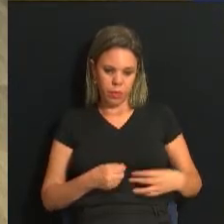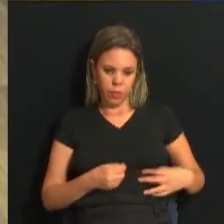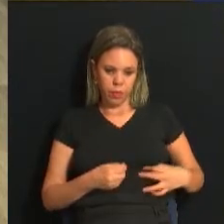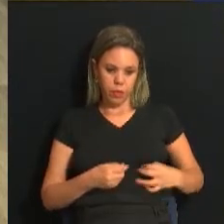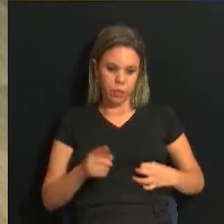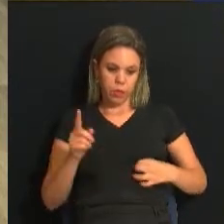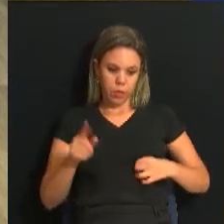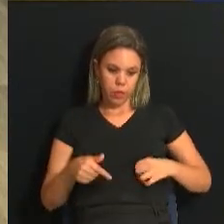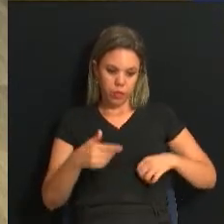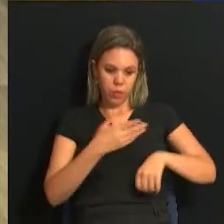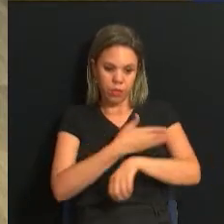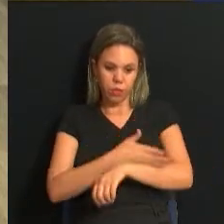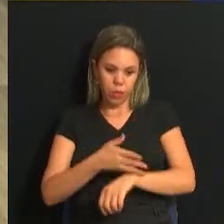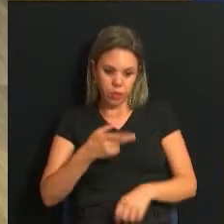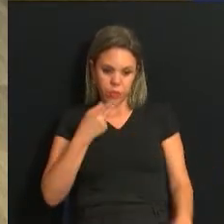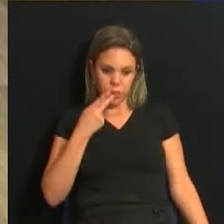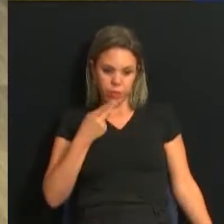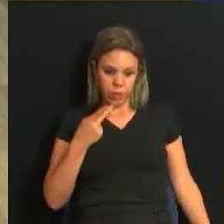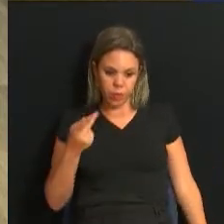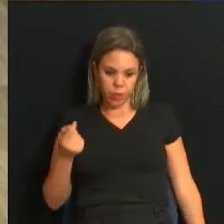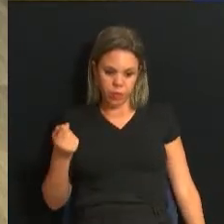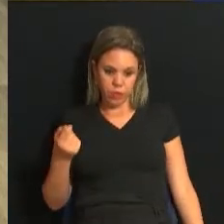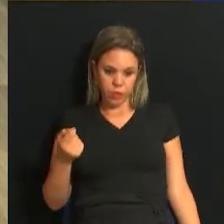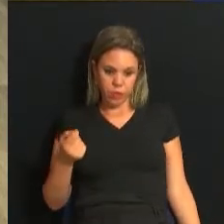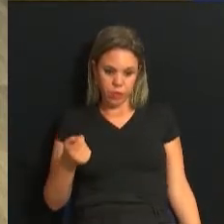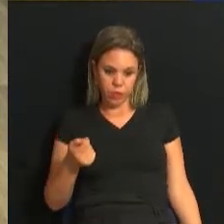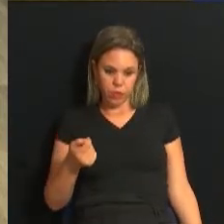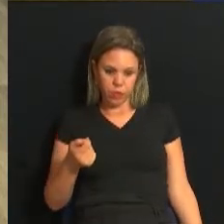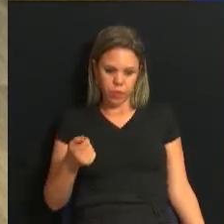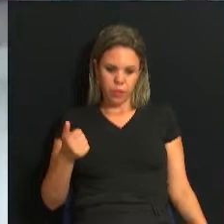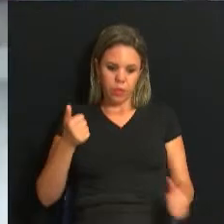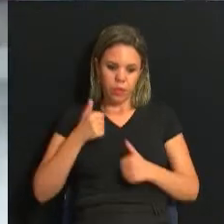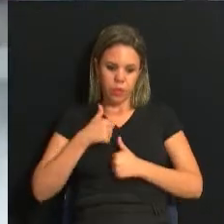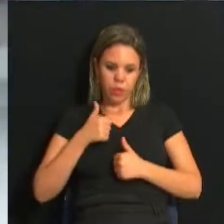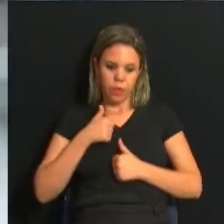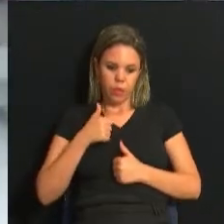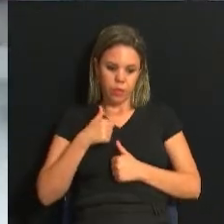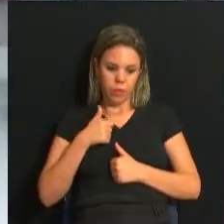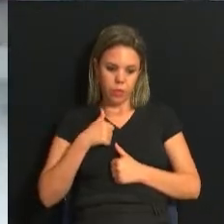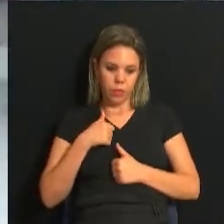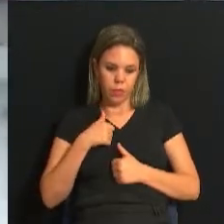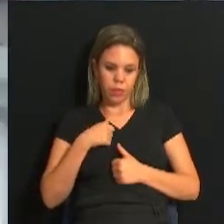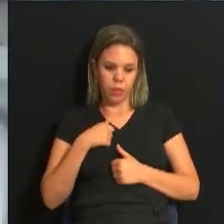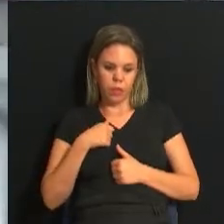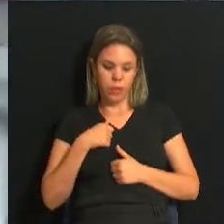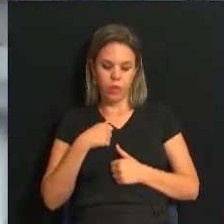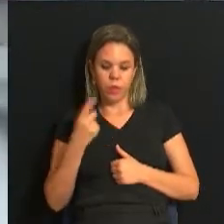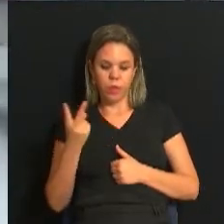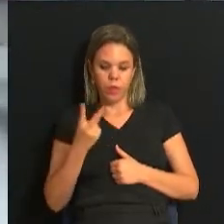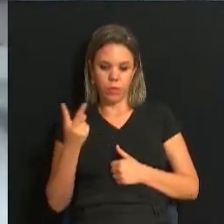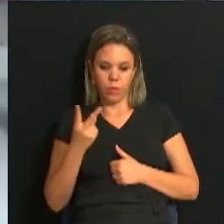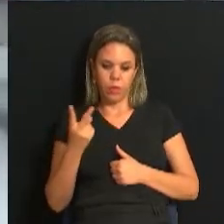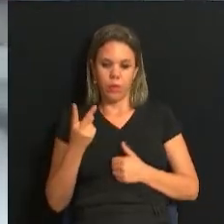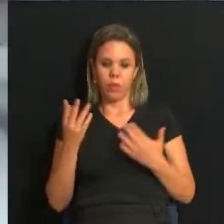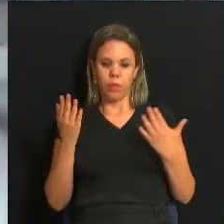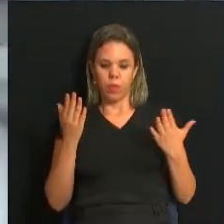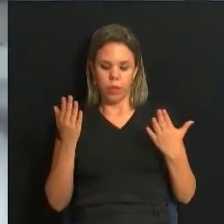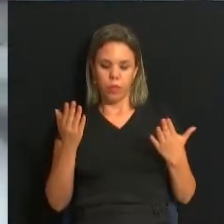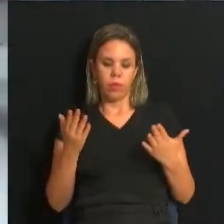Eu costumo dizer, Gabriel, que a autoestima e o peso ideal são coisas que todos